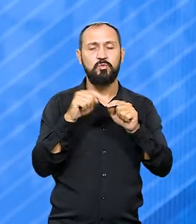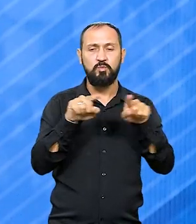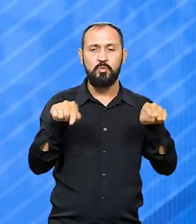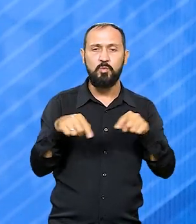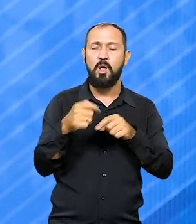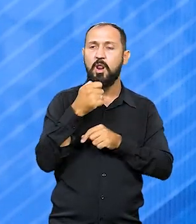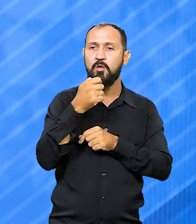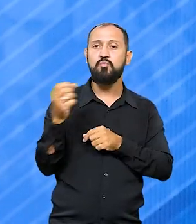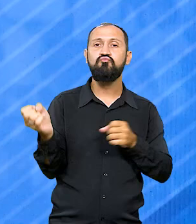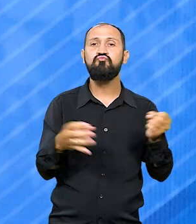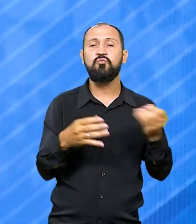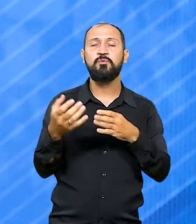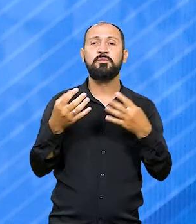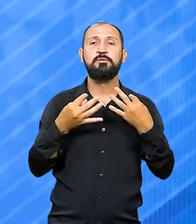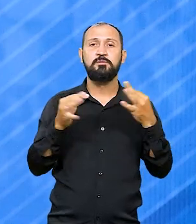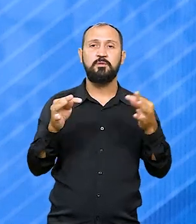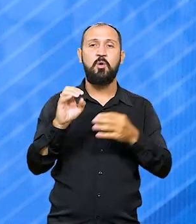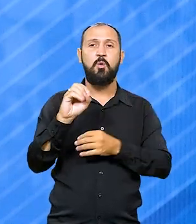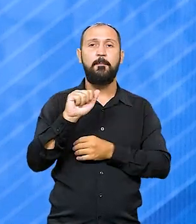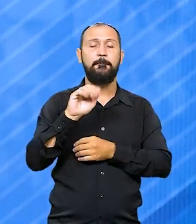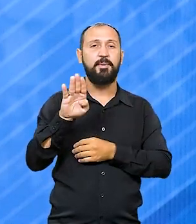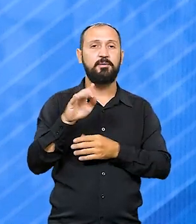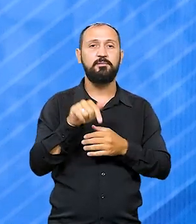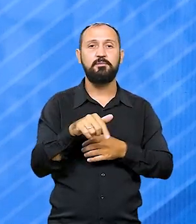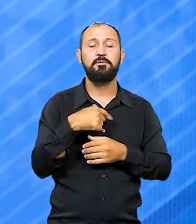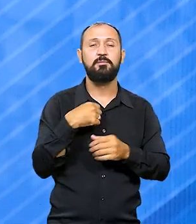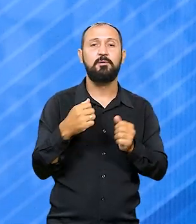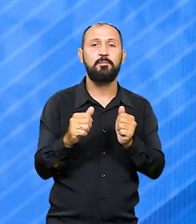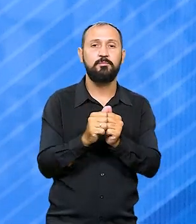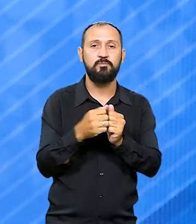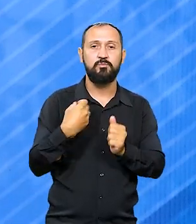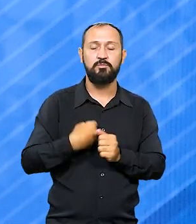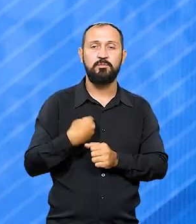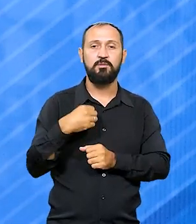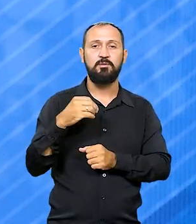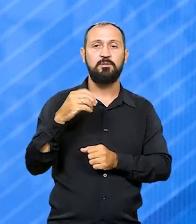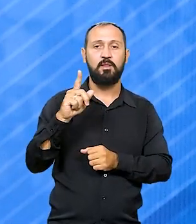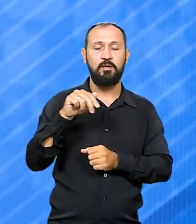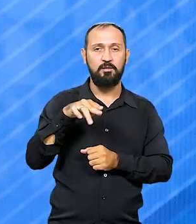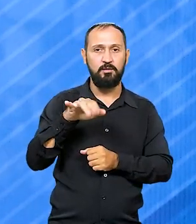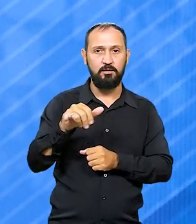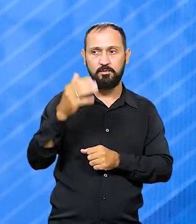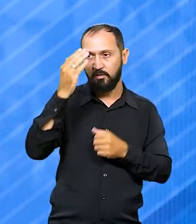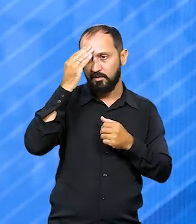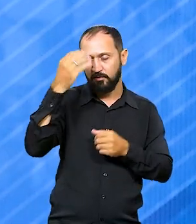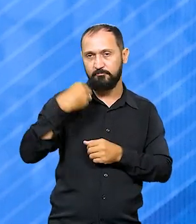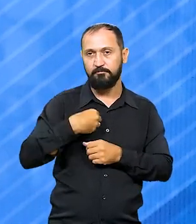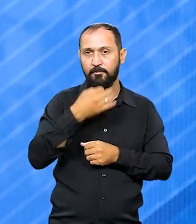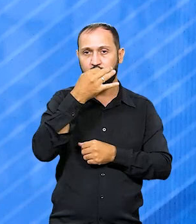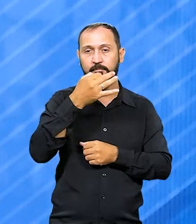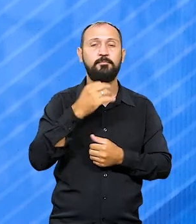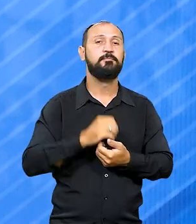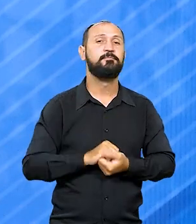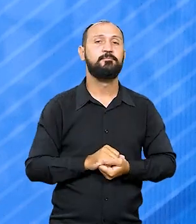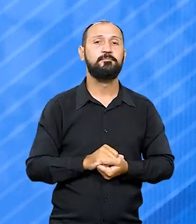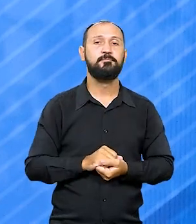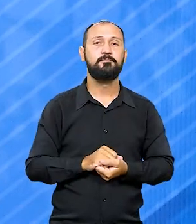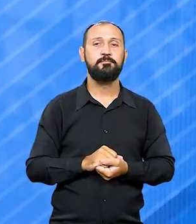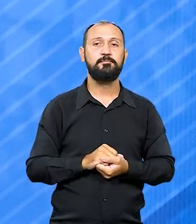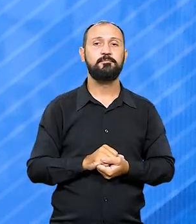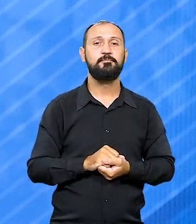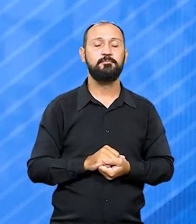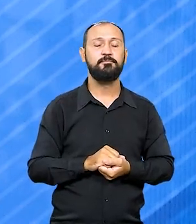o Laboratório de Inovação e Tecnologia da OAB, na presença da doutora Daiane Lupler, a qual eu agradeço pela